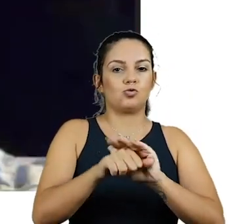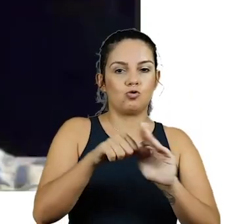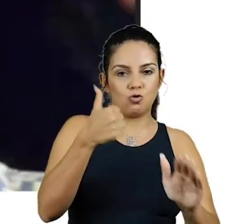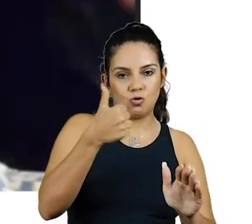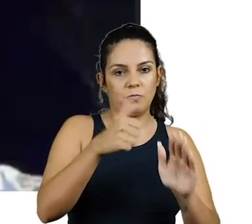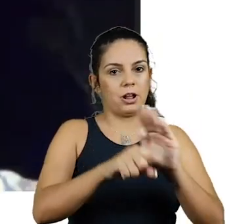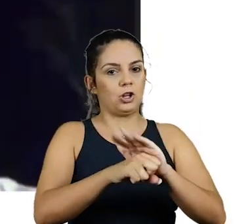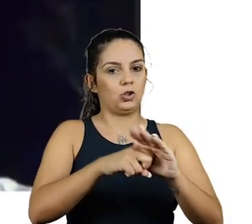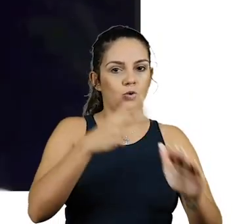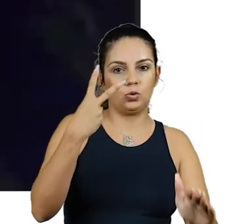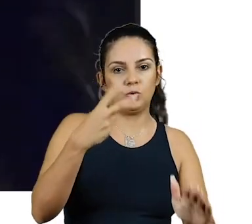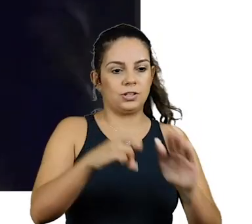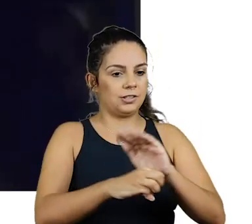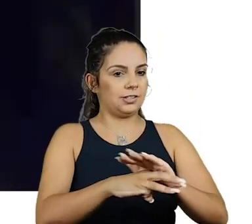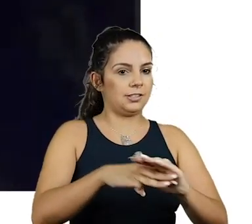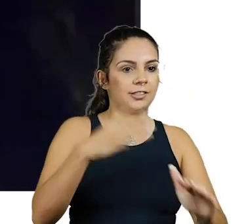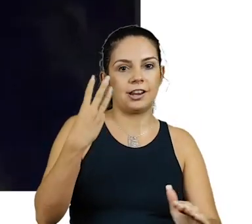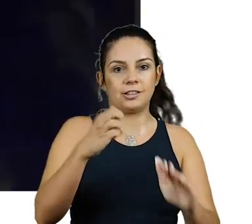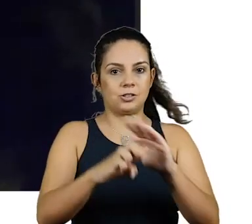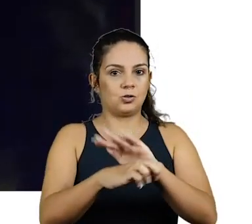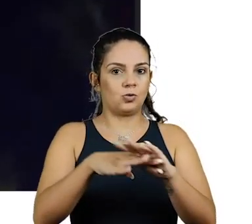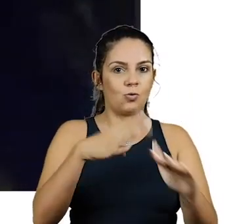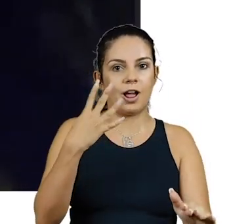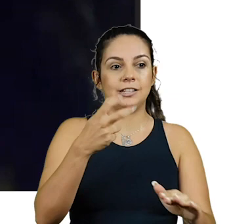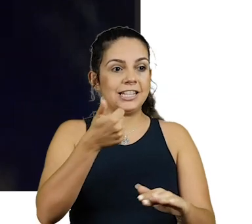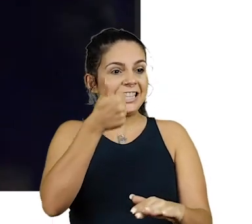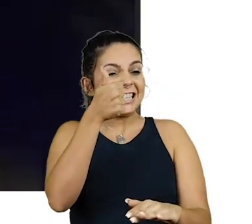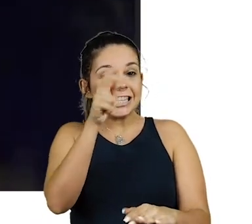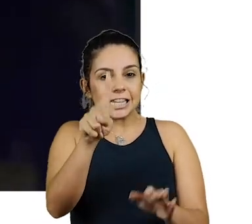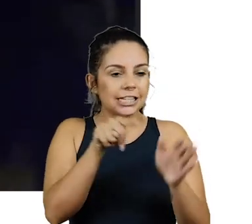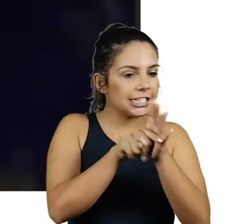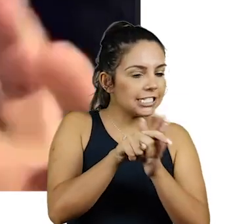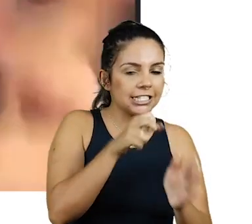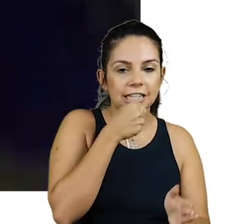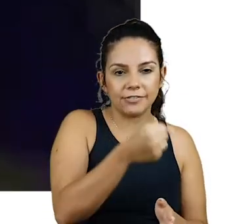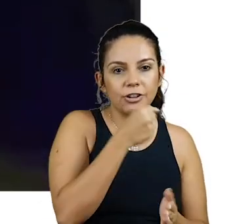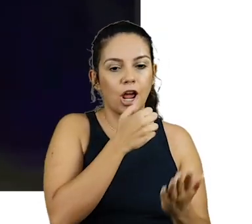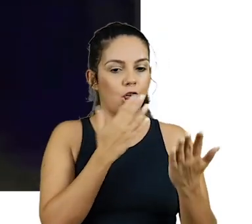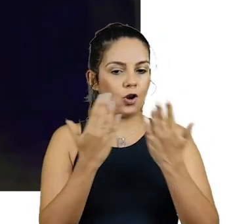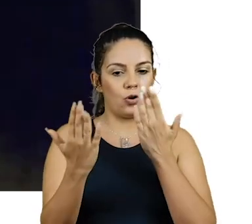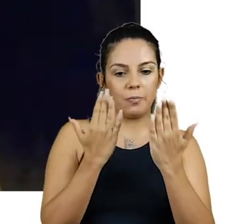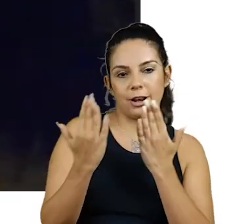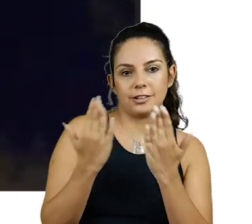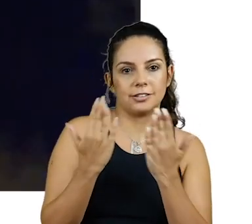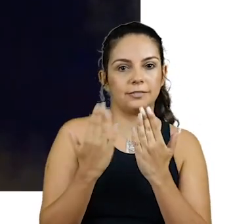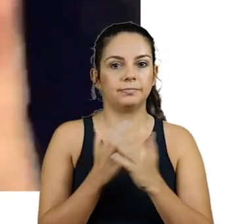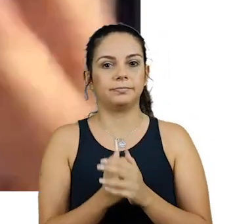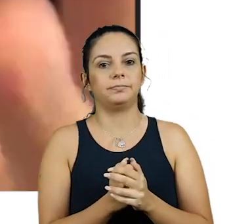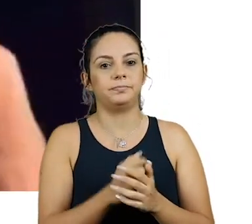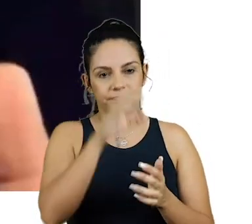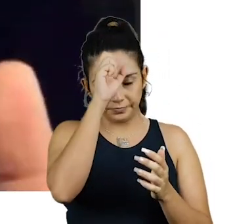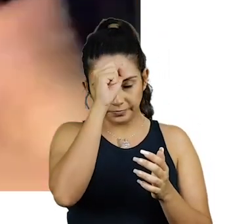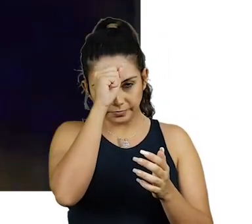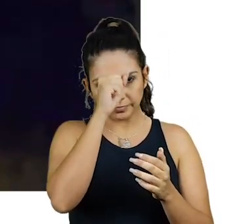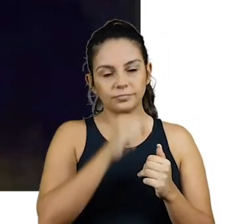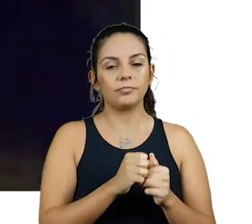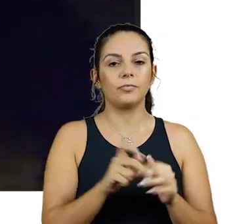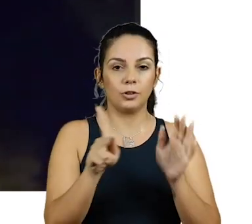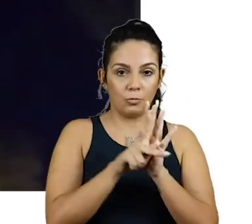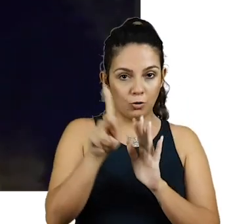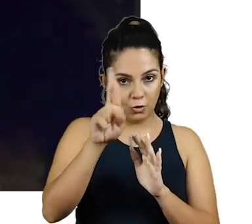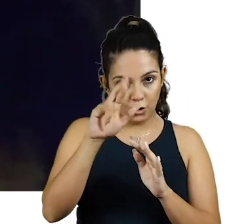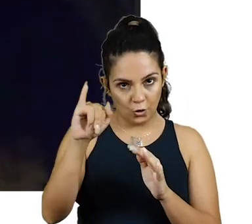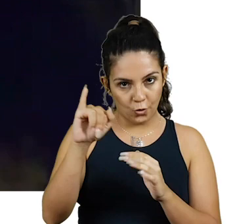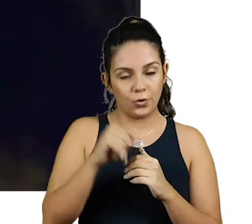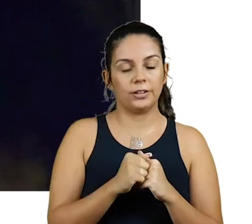5, 6, 7, 10, 15, 20 entrevistas. É a comparação, é a nuance. Isso eu aprendi muito com o próprio Rui,